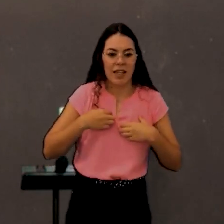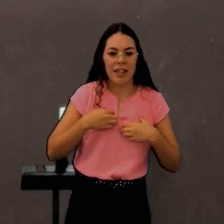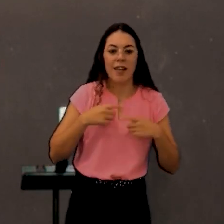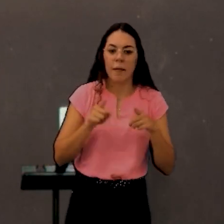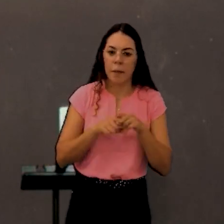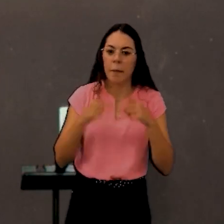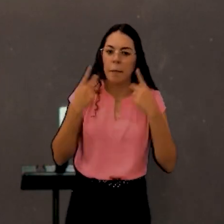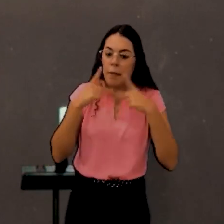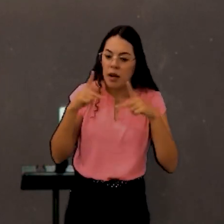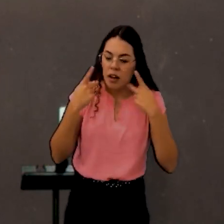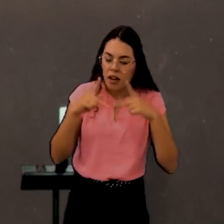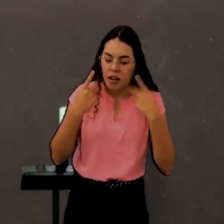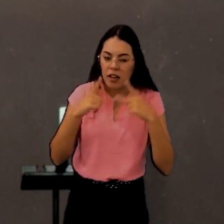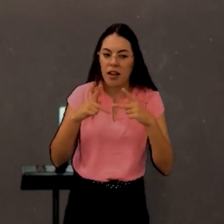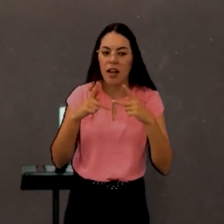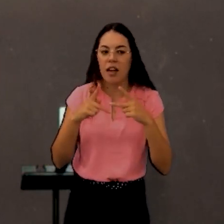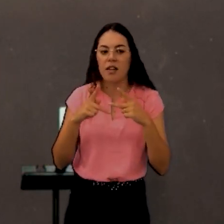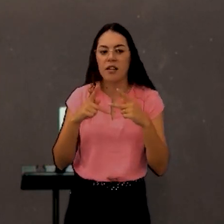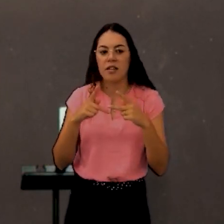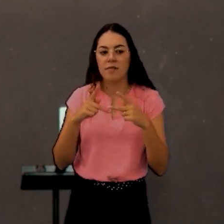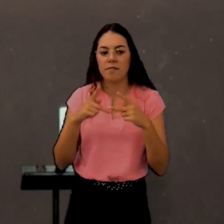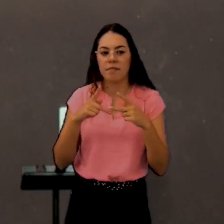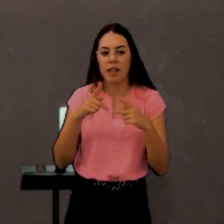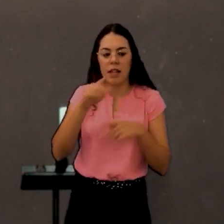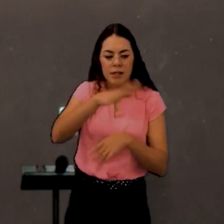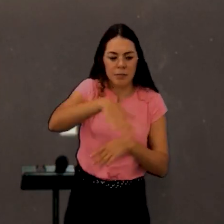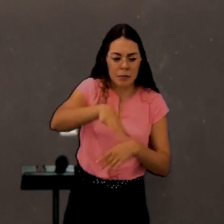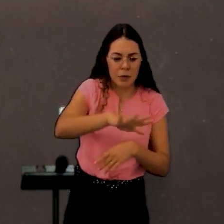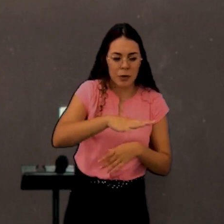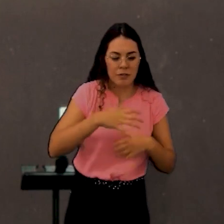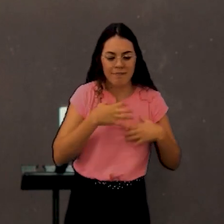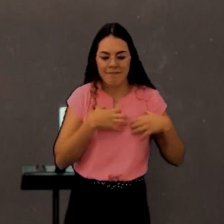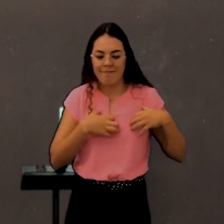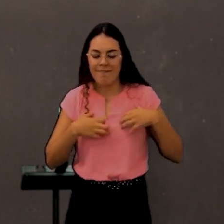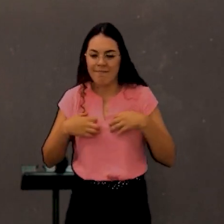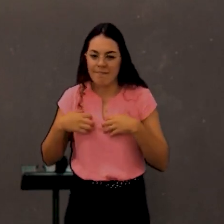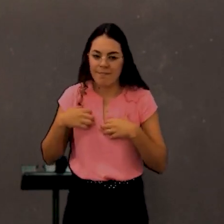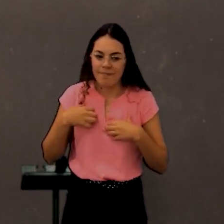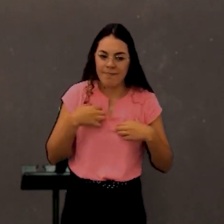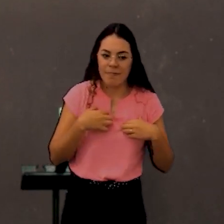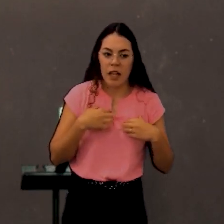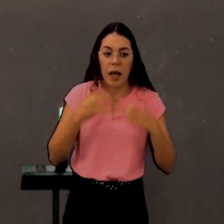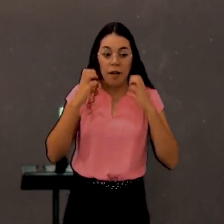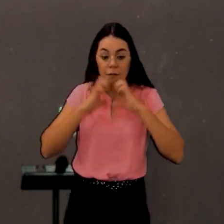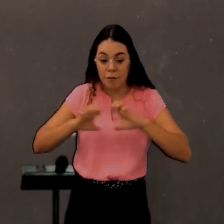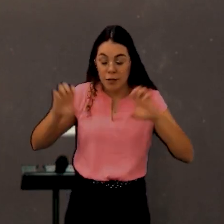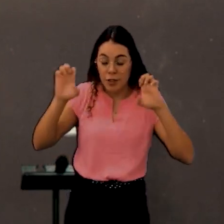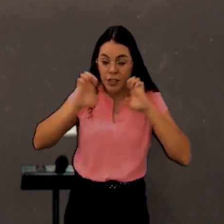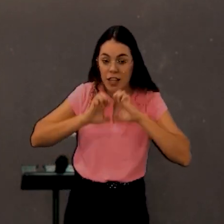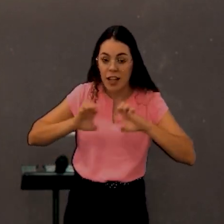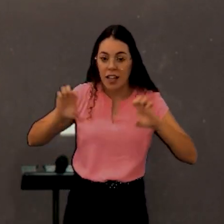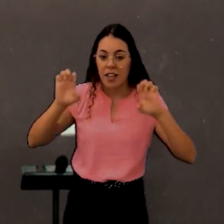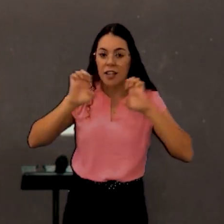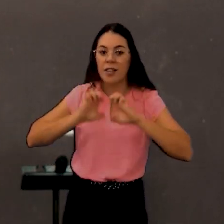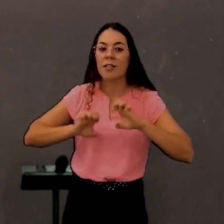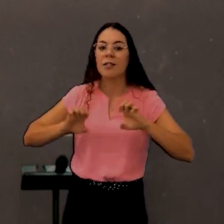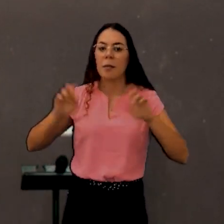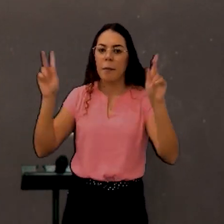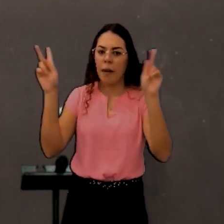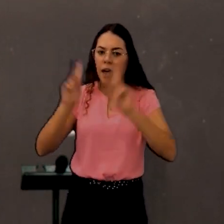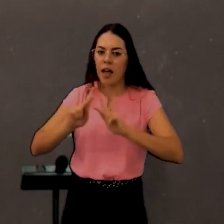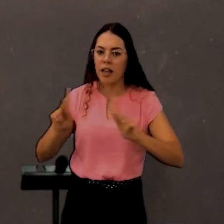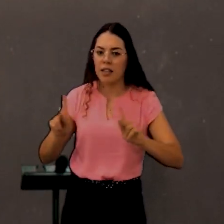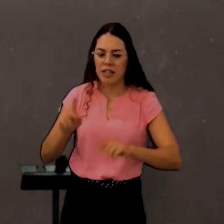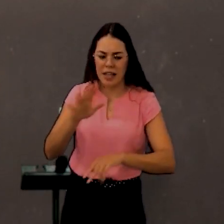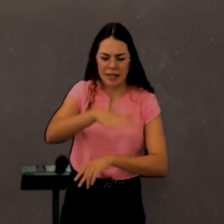paz, você começa a agredir quem não está em paz. Quando você começa a pregar o evangelho, você começa a levantar contra você aqueles que